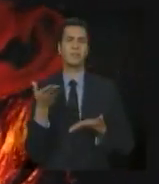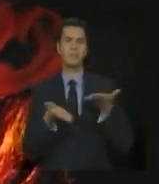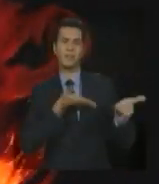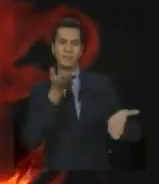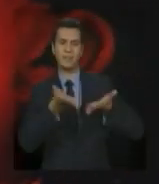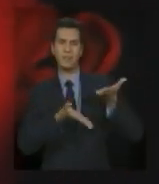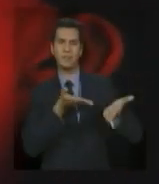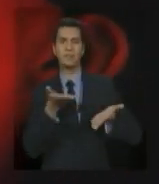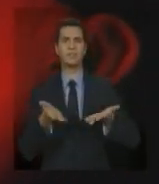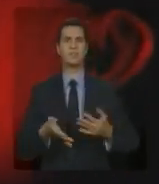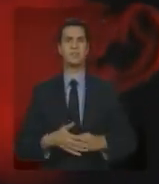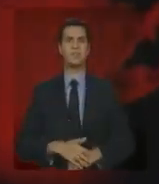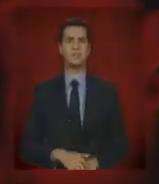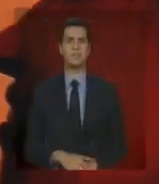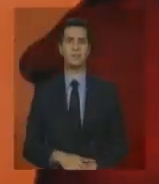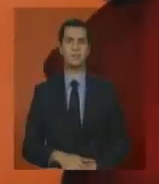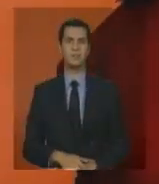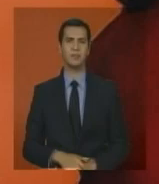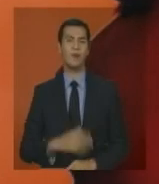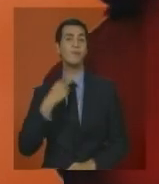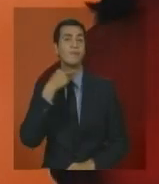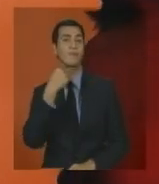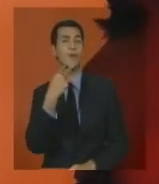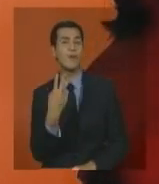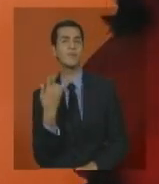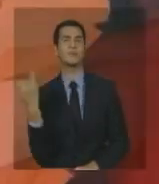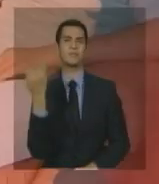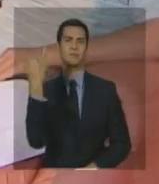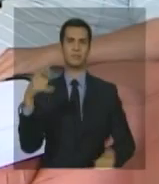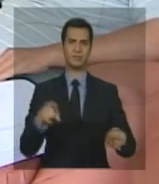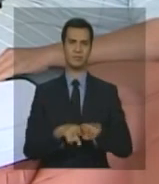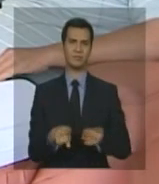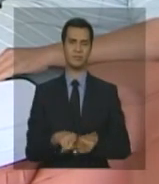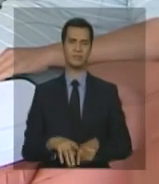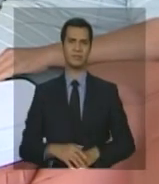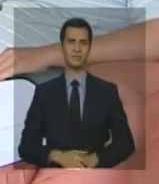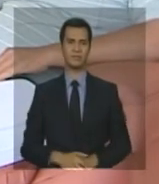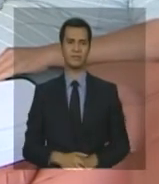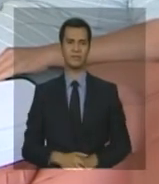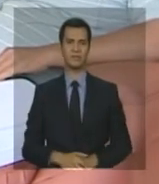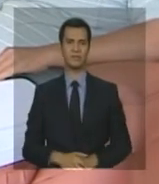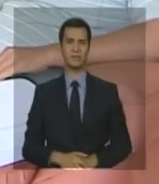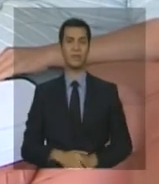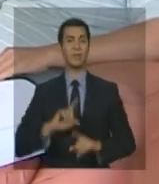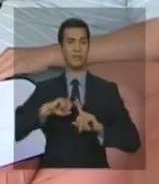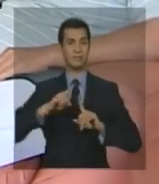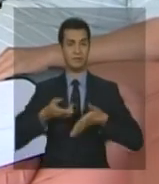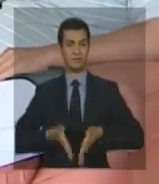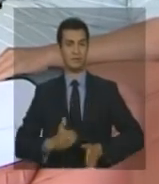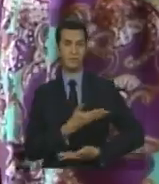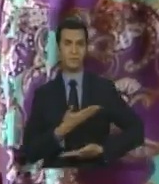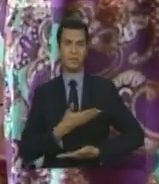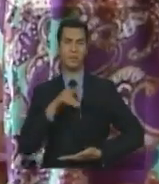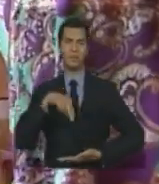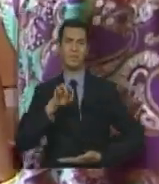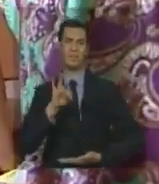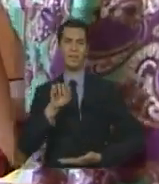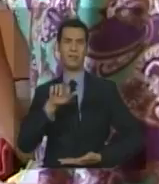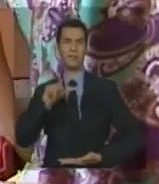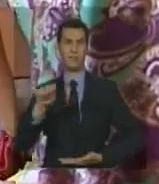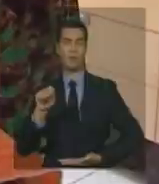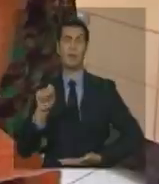tratado, a voz é fundamental. Natália vem para aumentar uma família organizada. Cada um